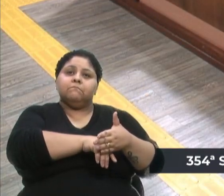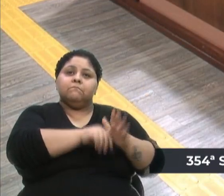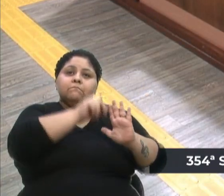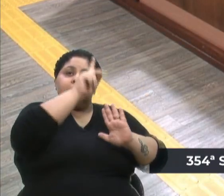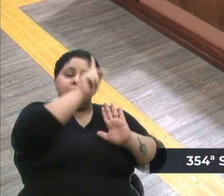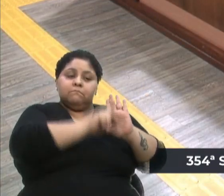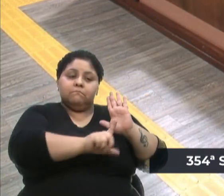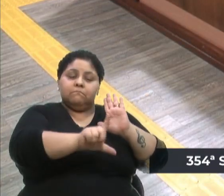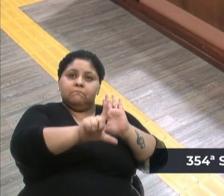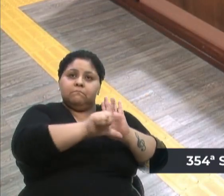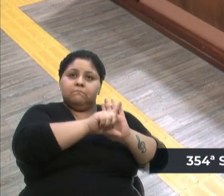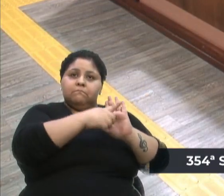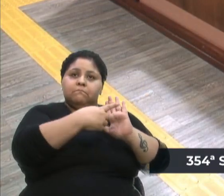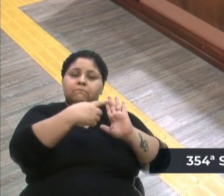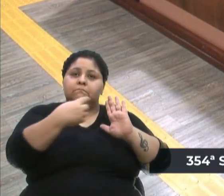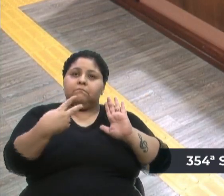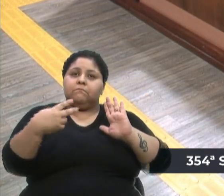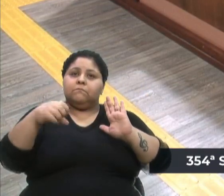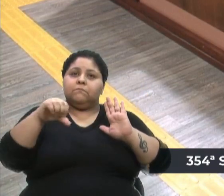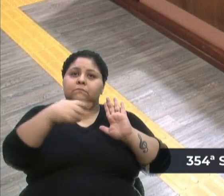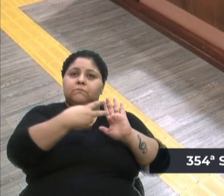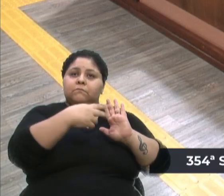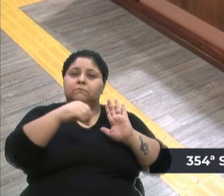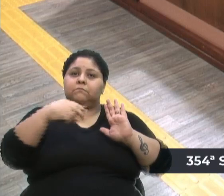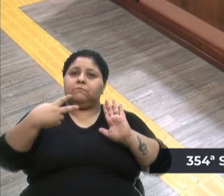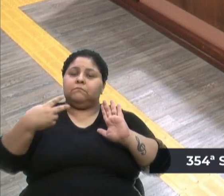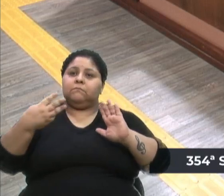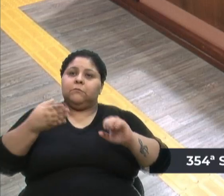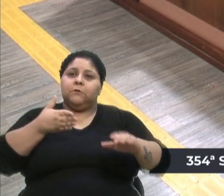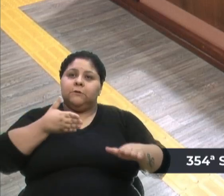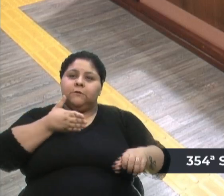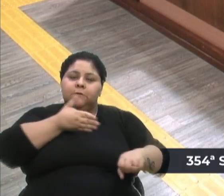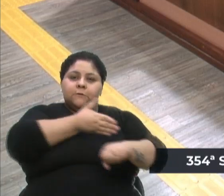Projeto de lei número 129/2023 foi aprovado por